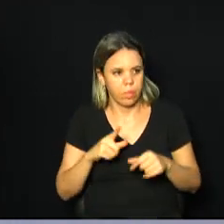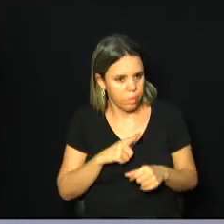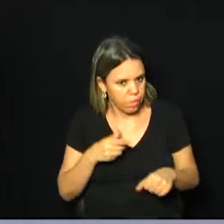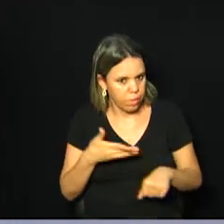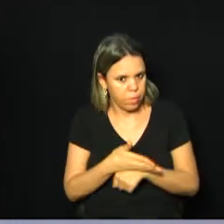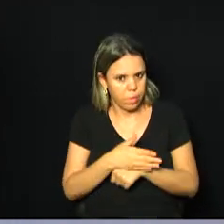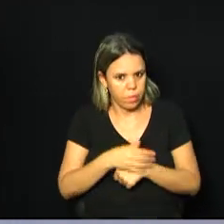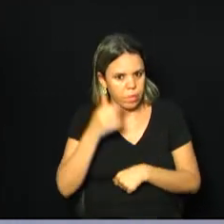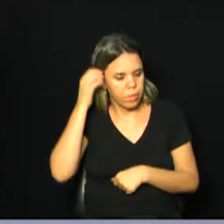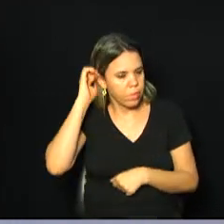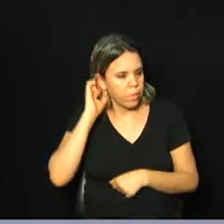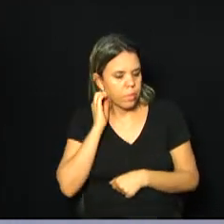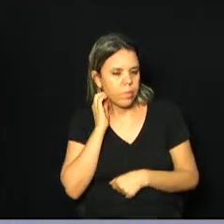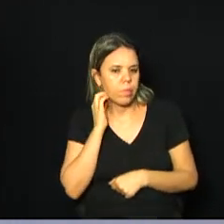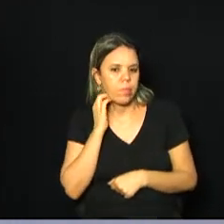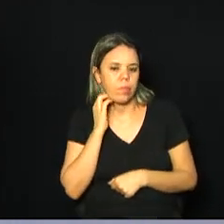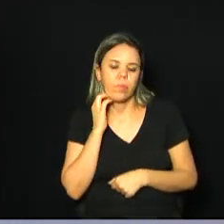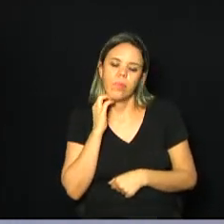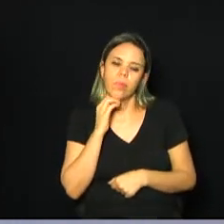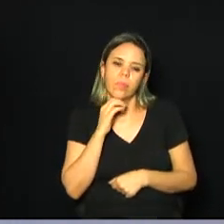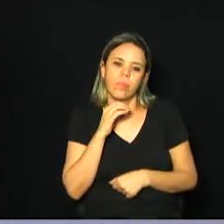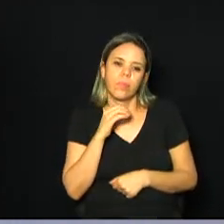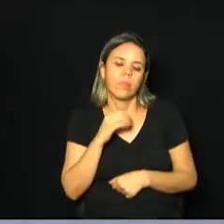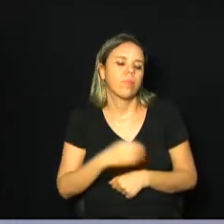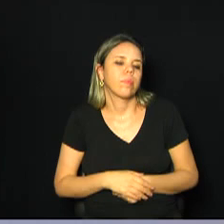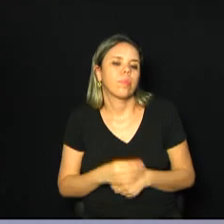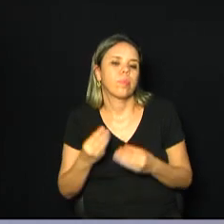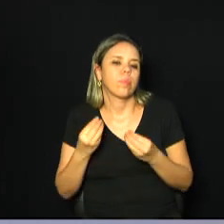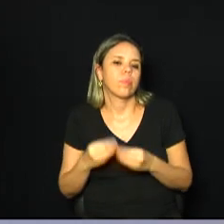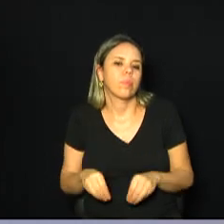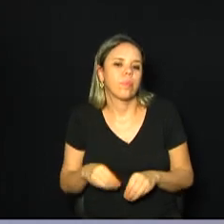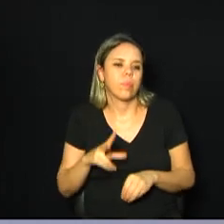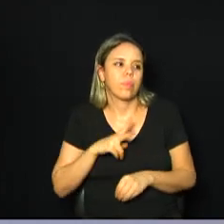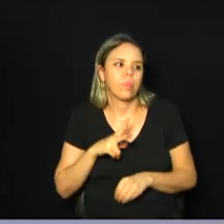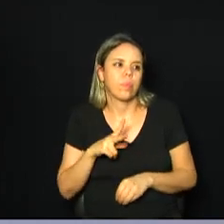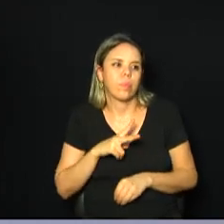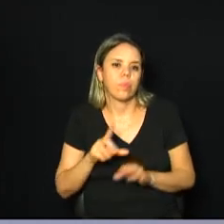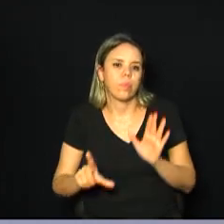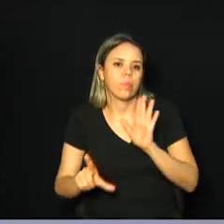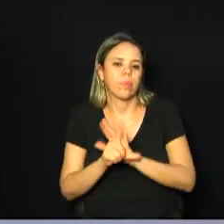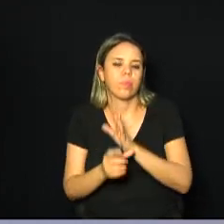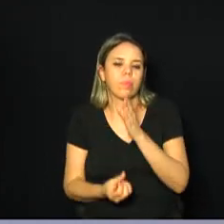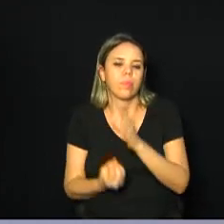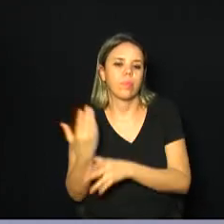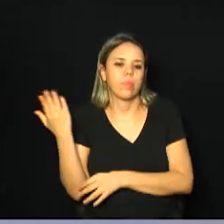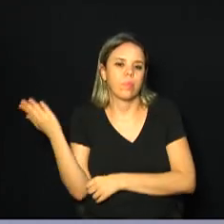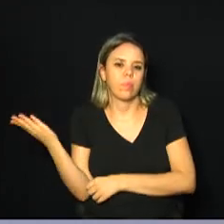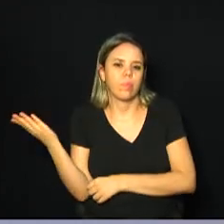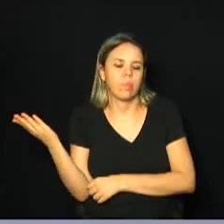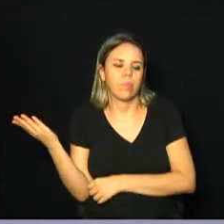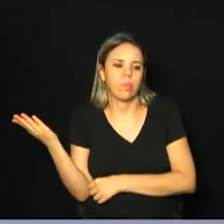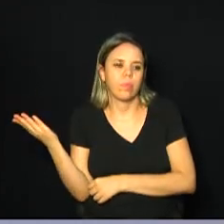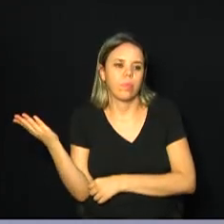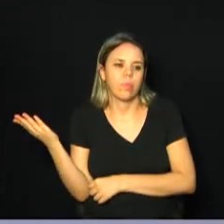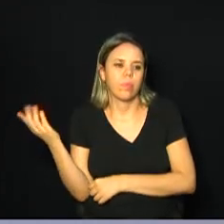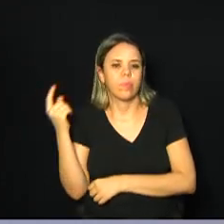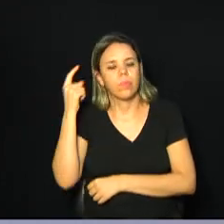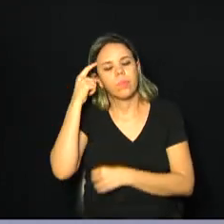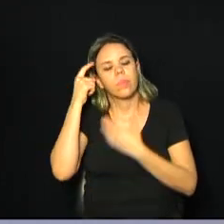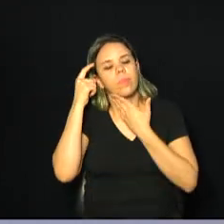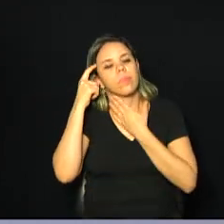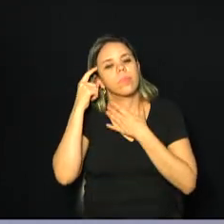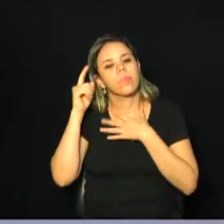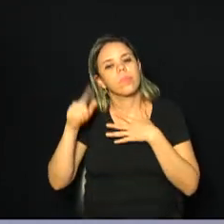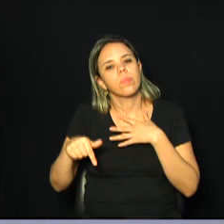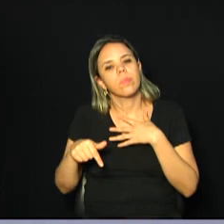acesso, violando os seus dados pessoais. Então, essa lei foi criada lá para isso. Penso eu que